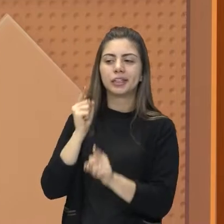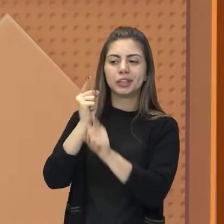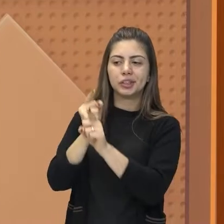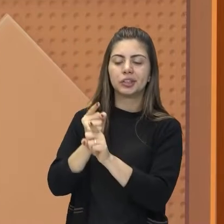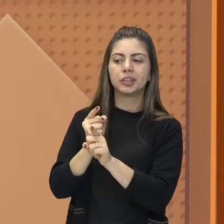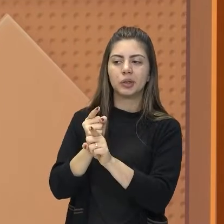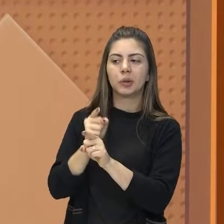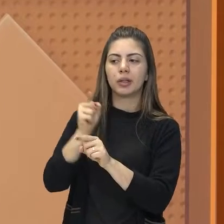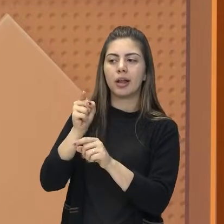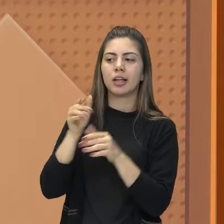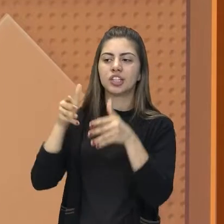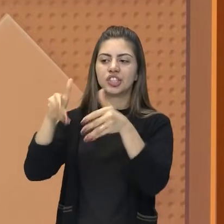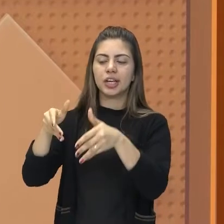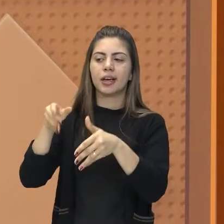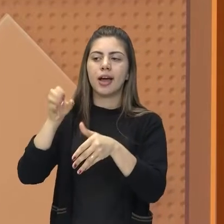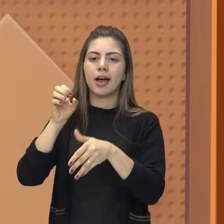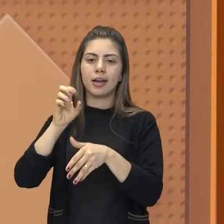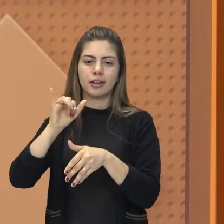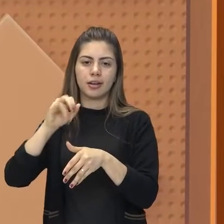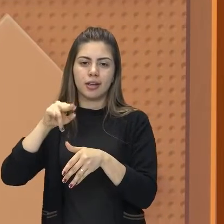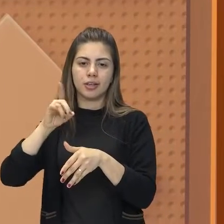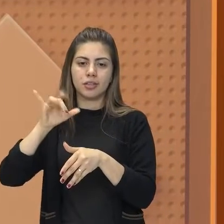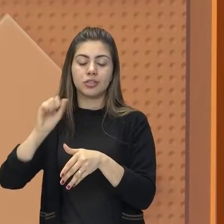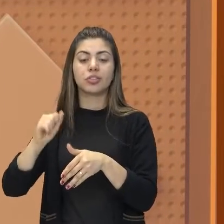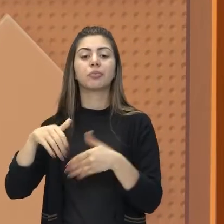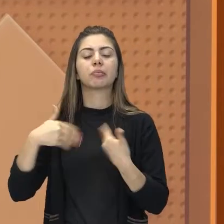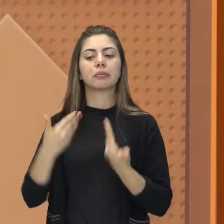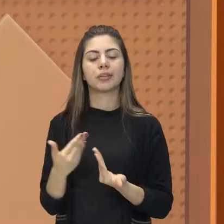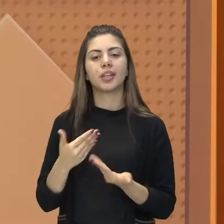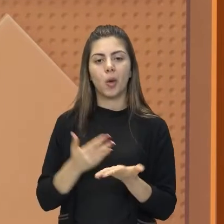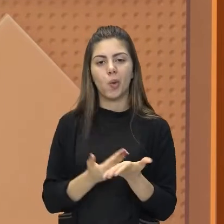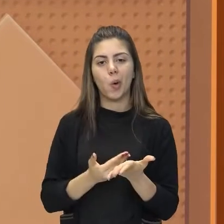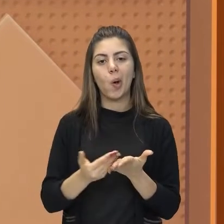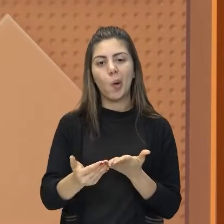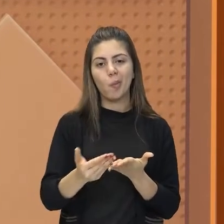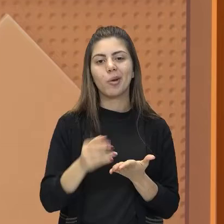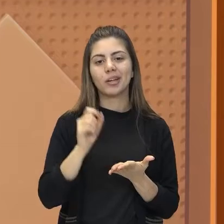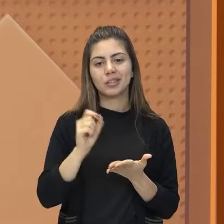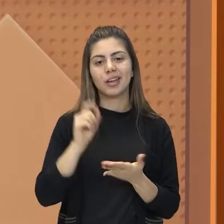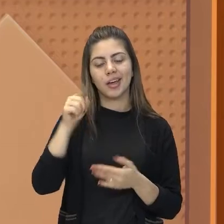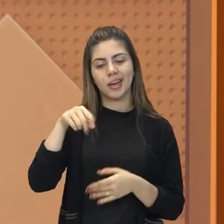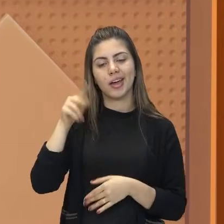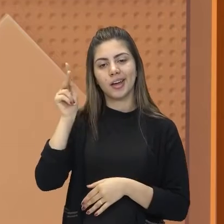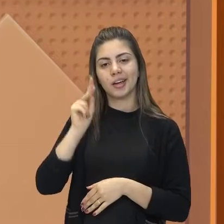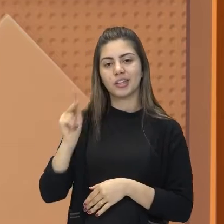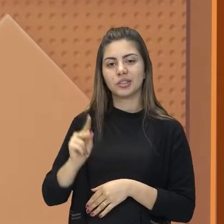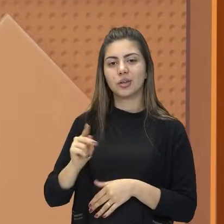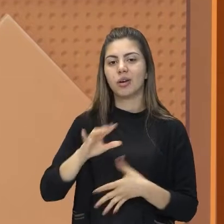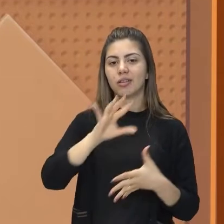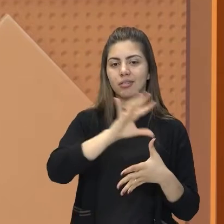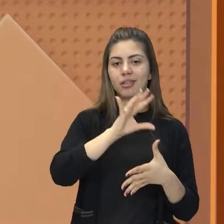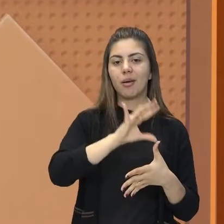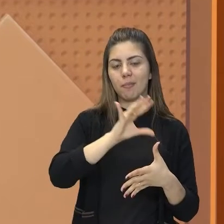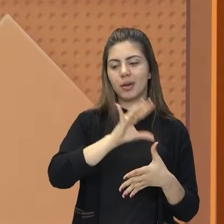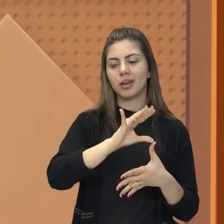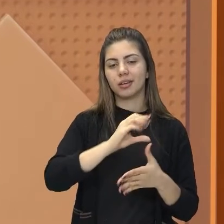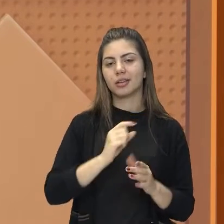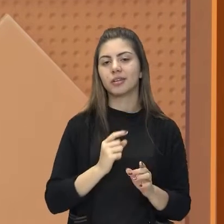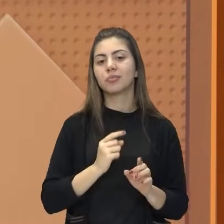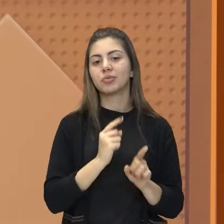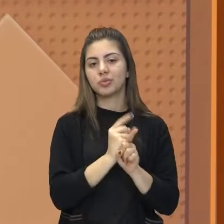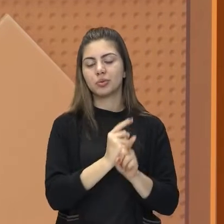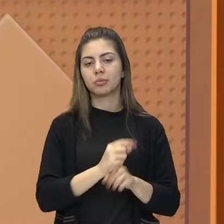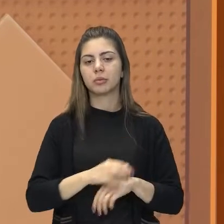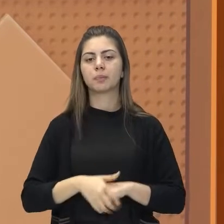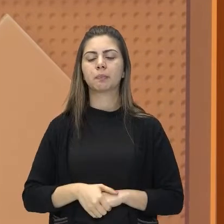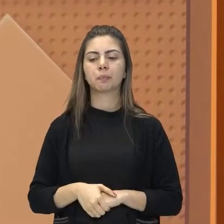chegarem até as Índias. E é aí que começa a história da América ser inserida nesse cenário. Por quê?